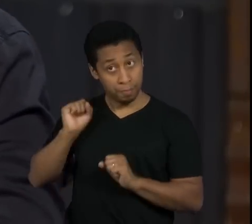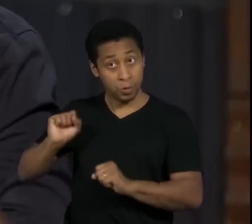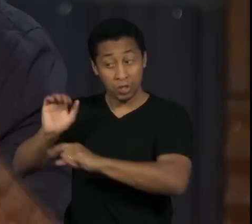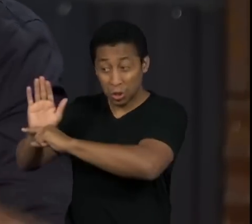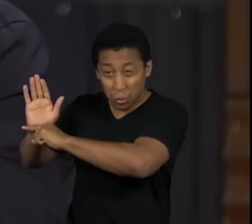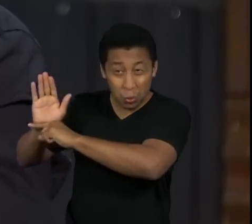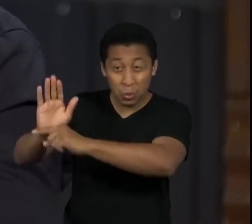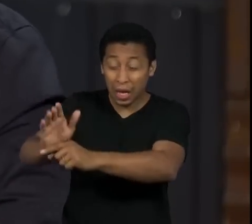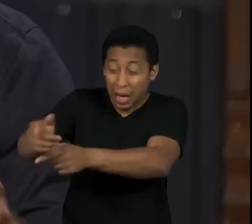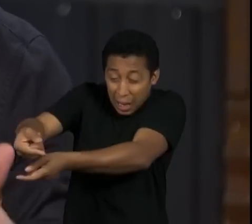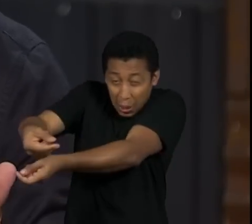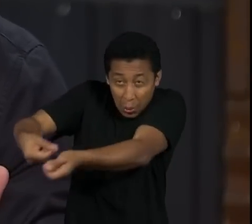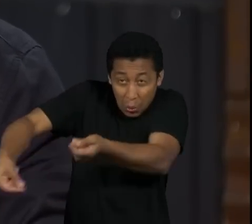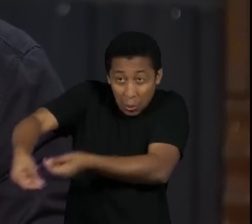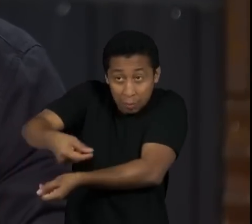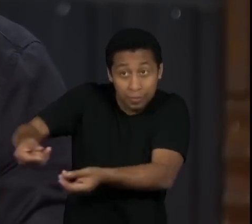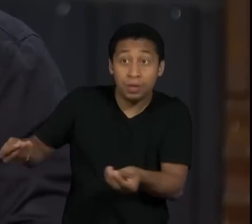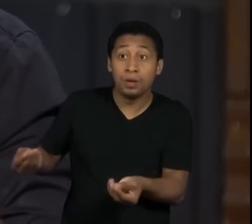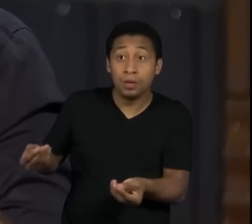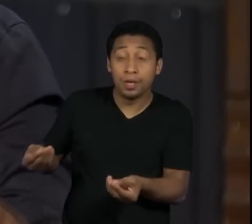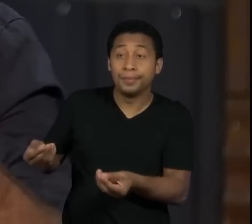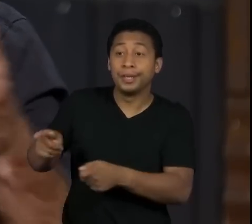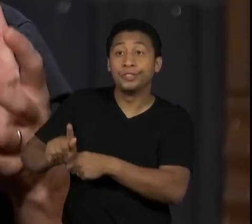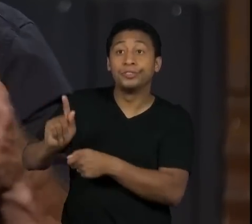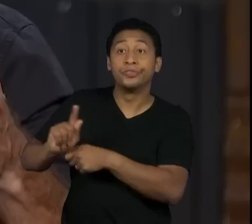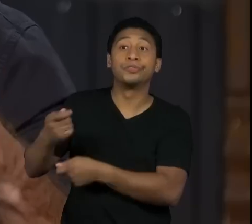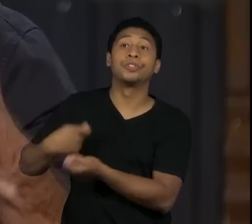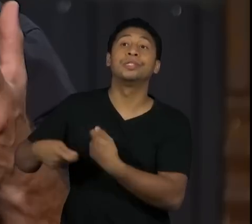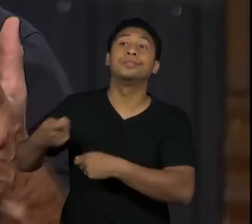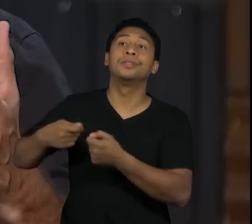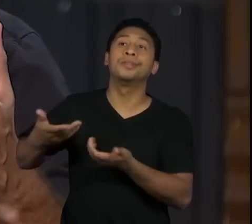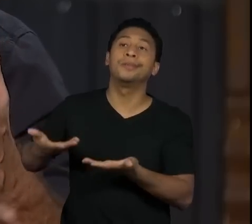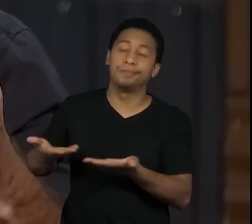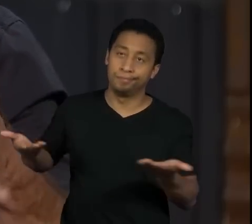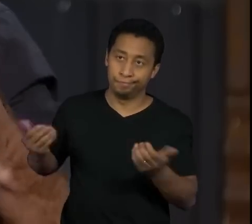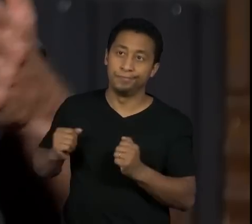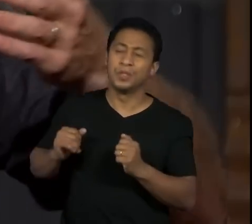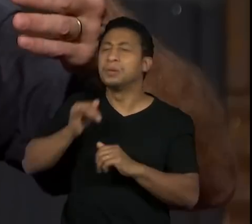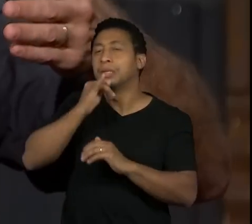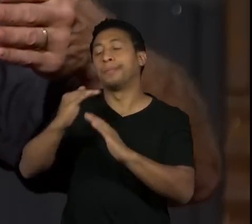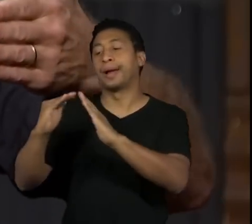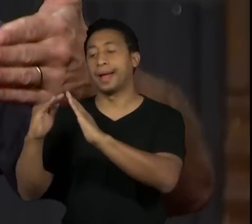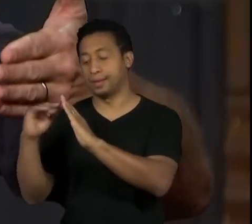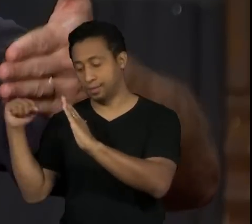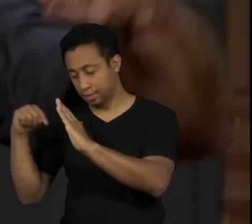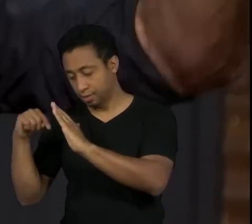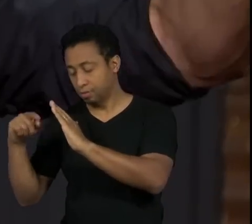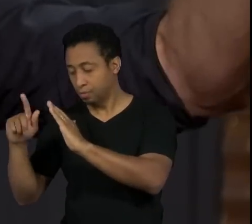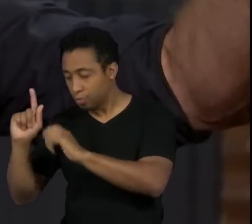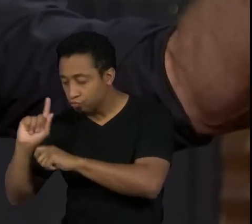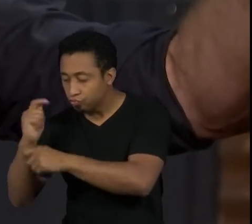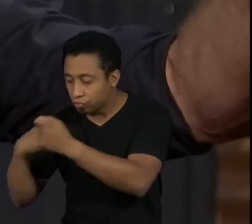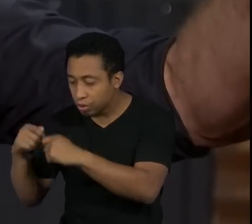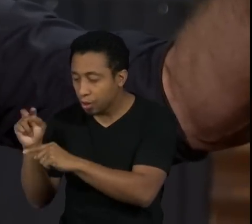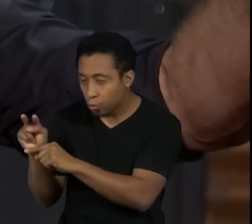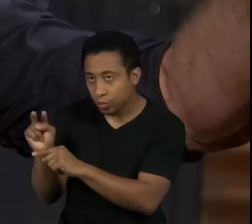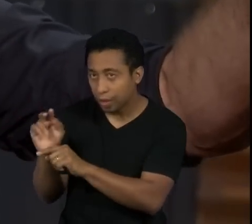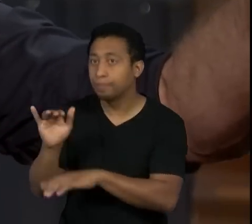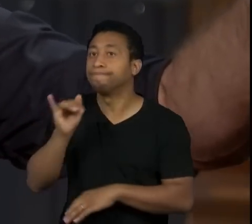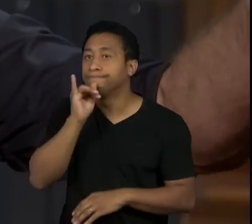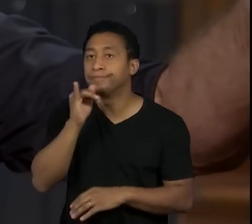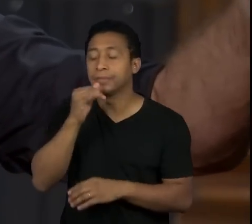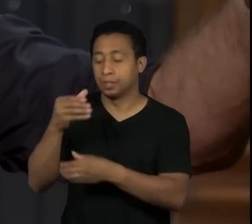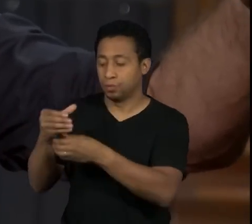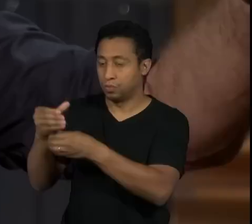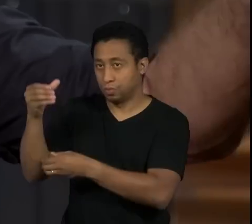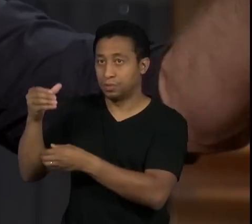quer dizer o seguinte, a gestão da casa. Para a gestão da casa ser eficiente, não adianta eu ter 6 detergentes num lado